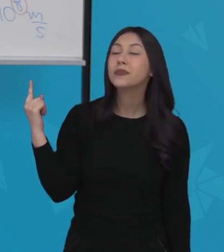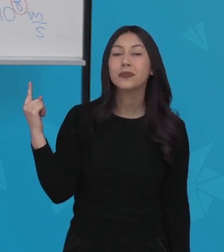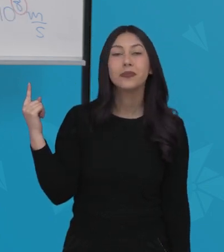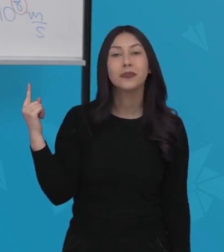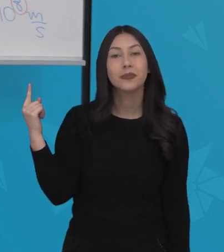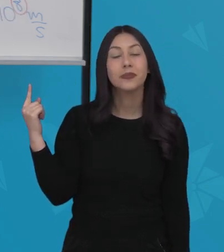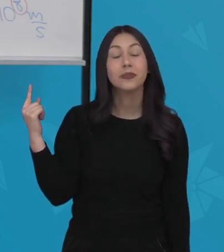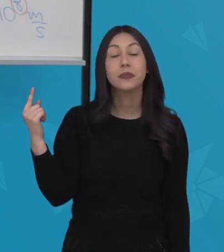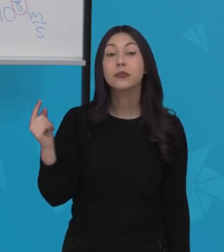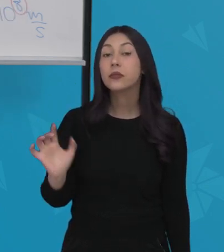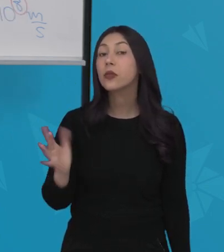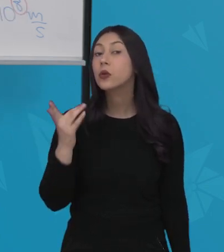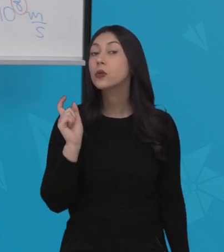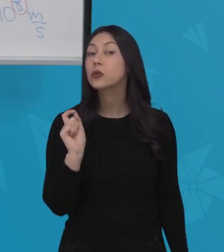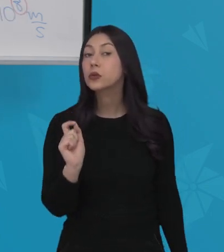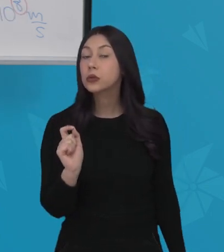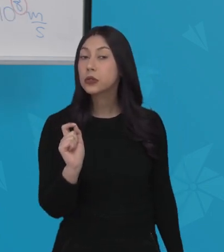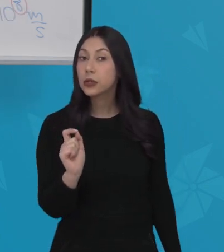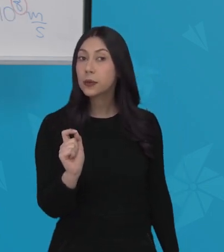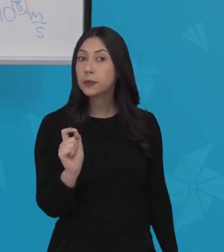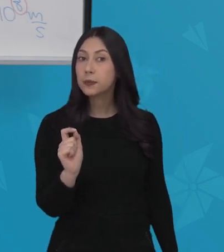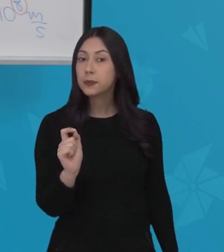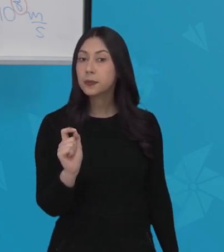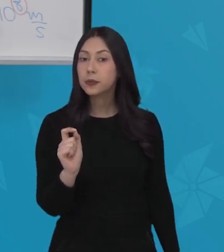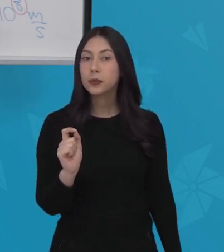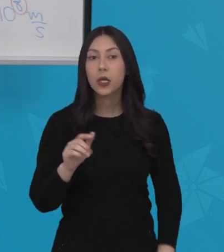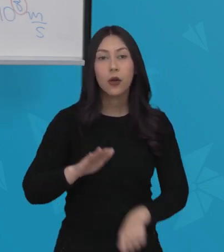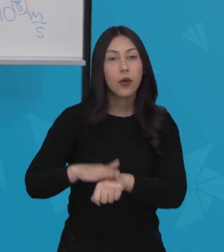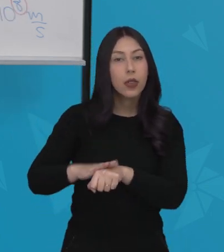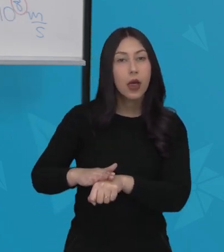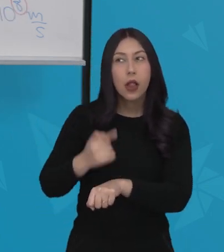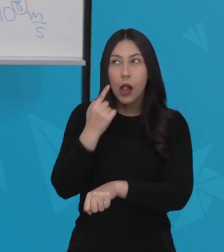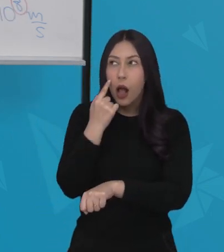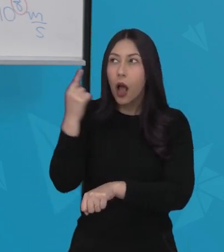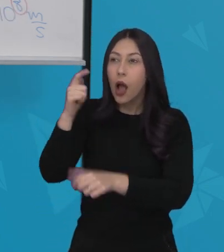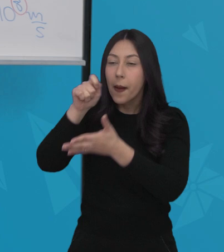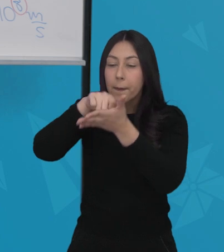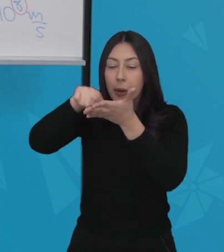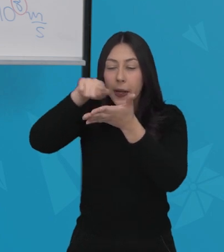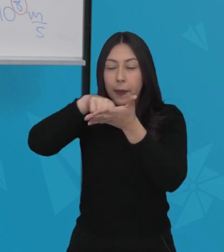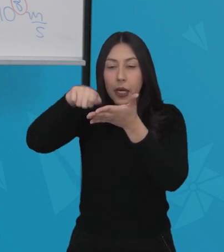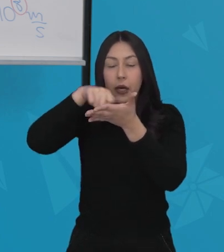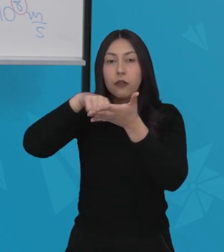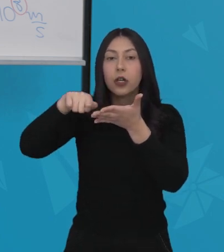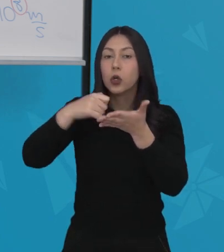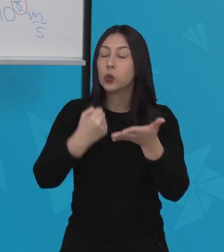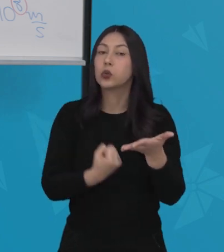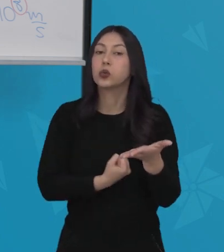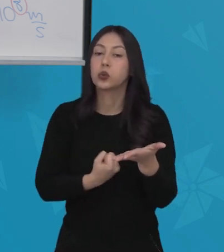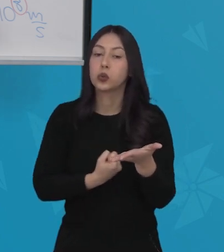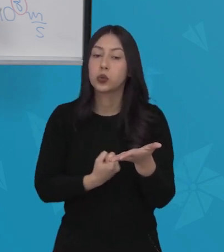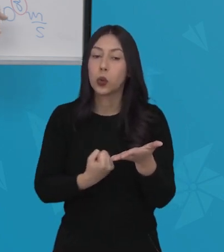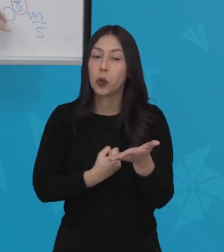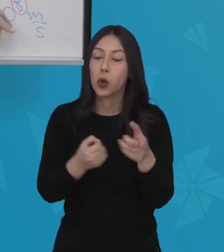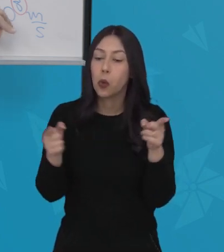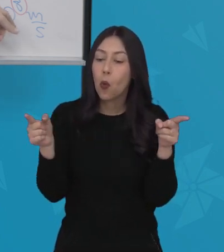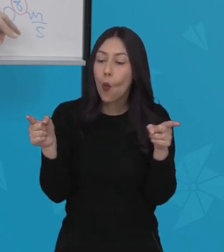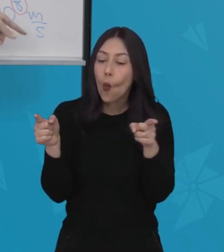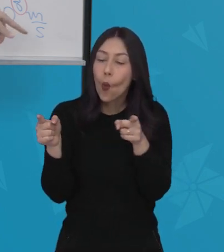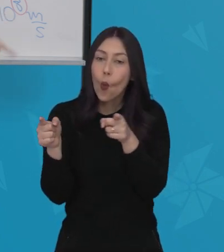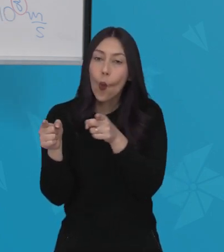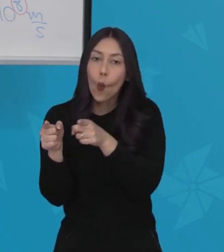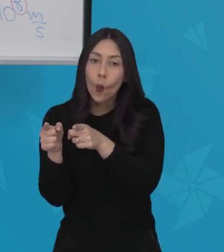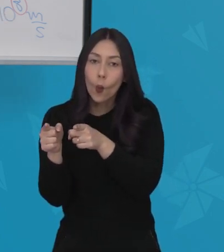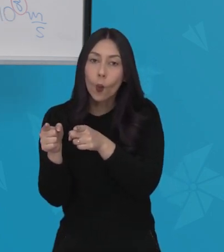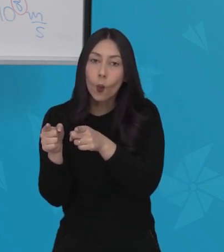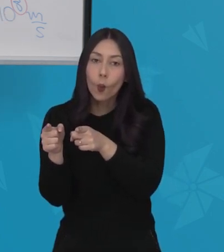aqui. O que acontece é que fazer isso, escrever um número em termos de uma potência de